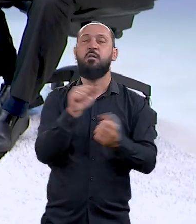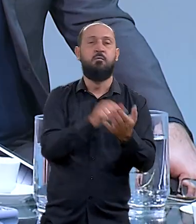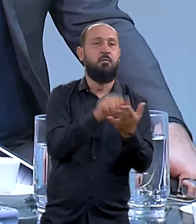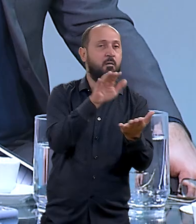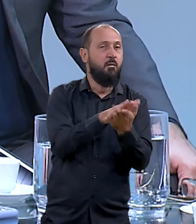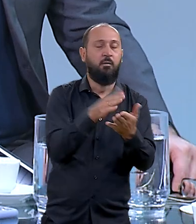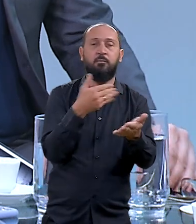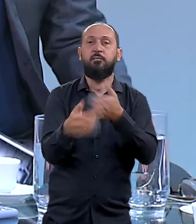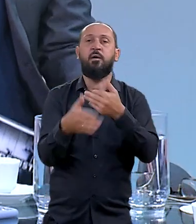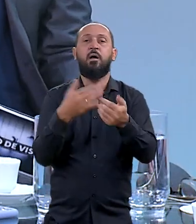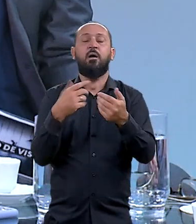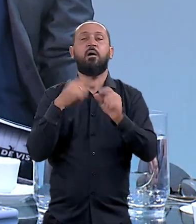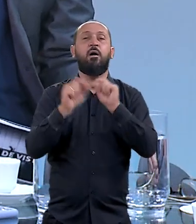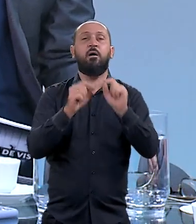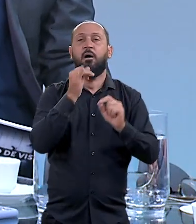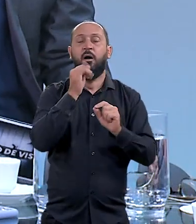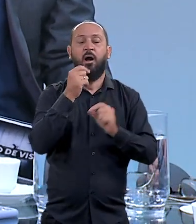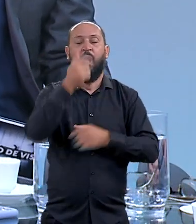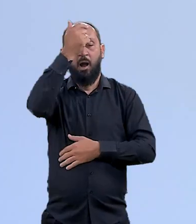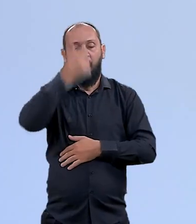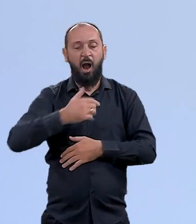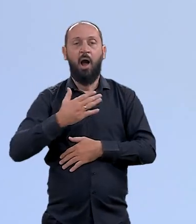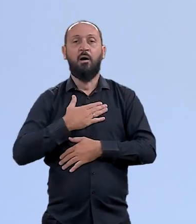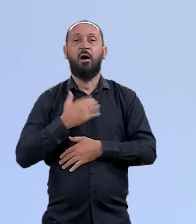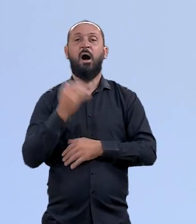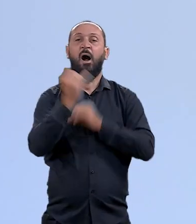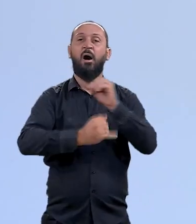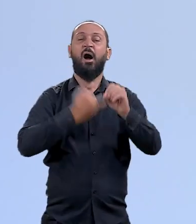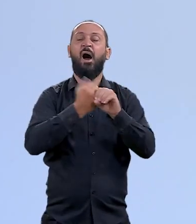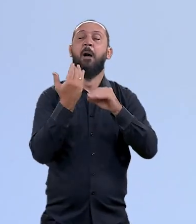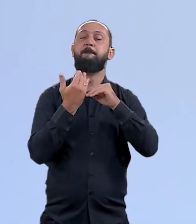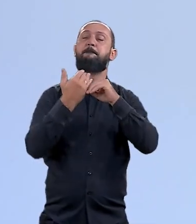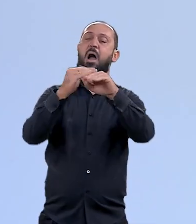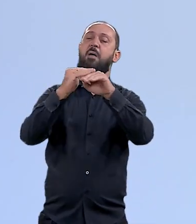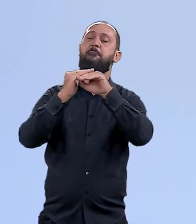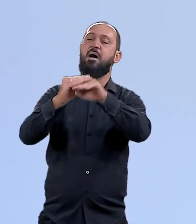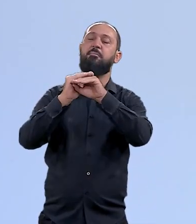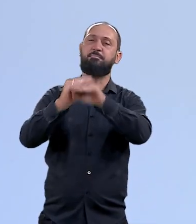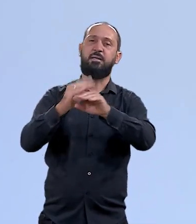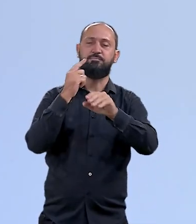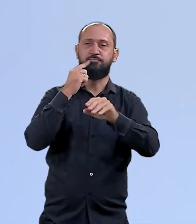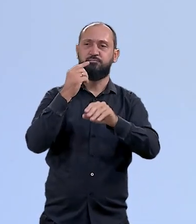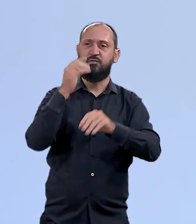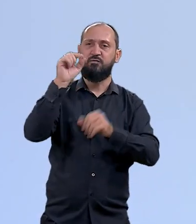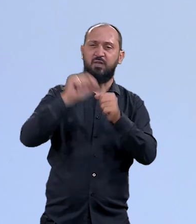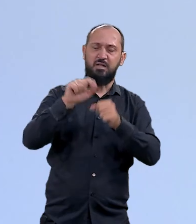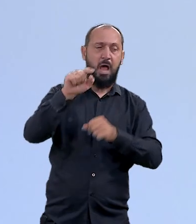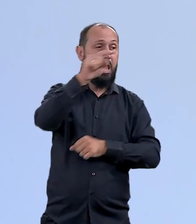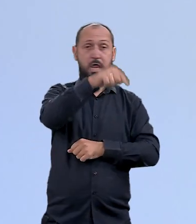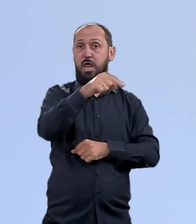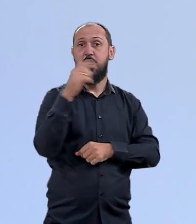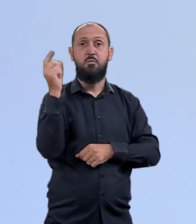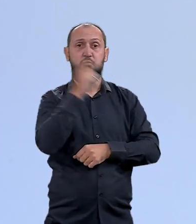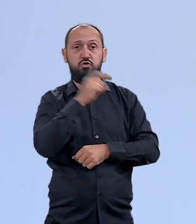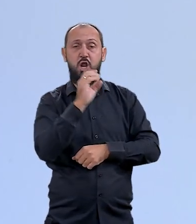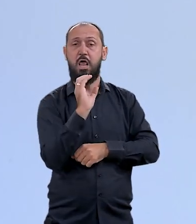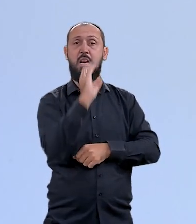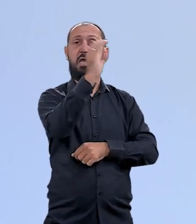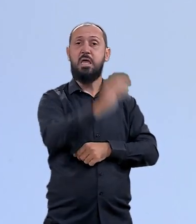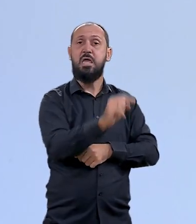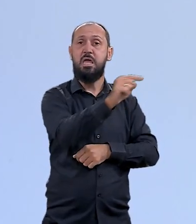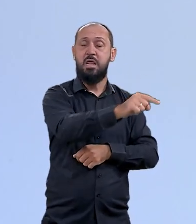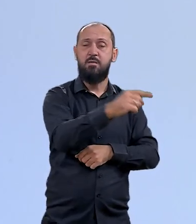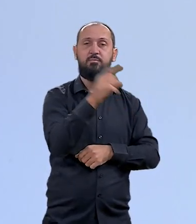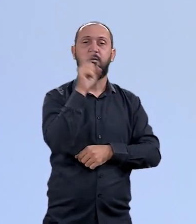pode configurar esse crime. No âmbito civil, existem várias irregularidades. Por exemplo, o outdoor, como eu disse, né, aquela